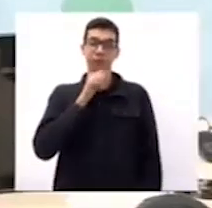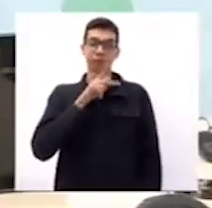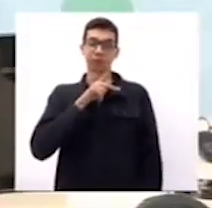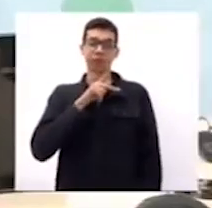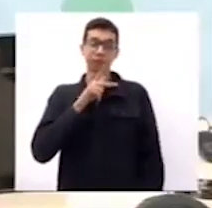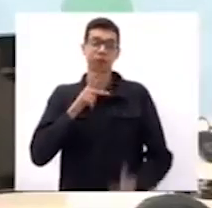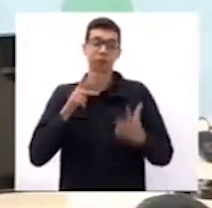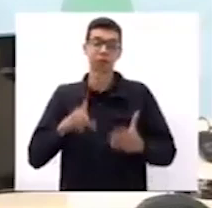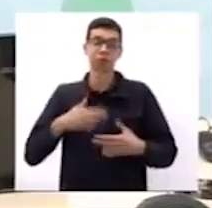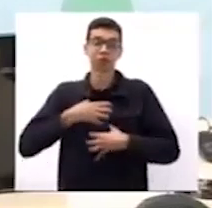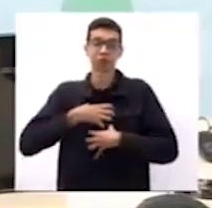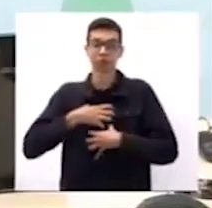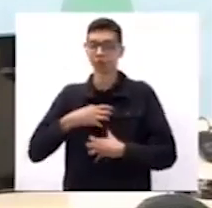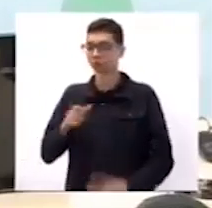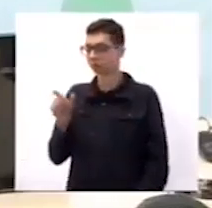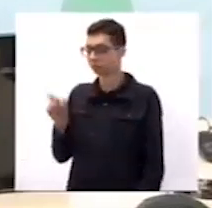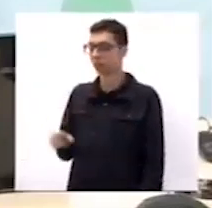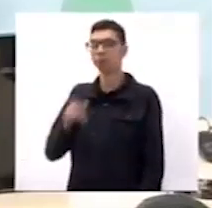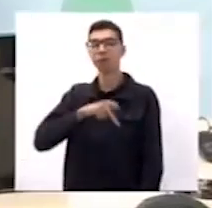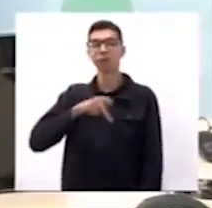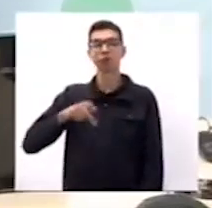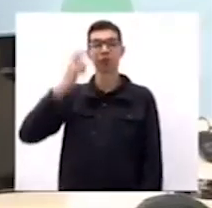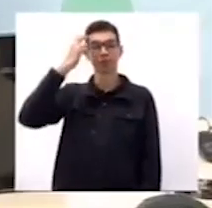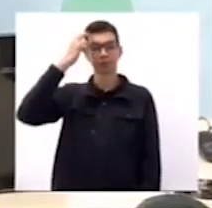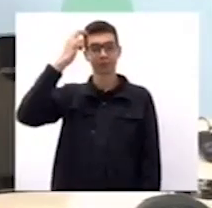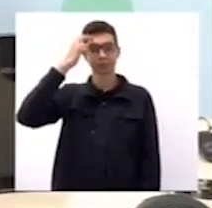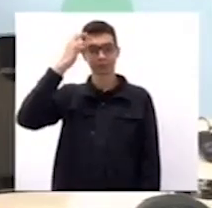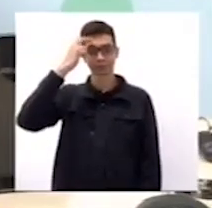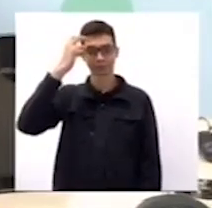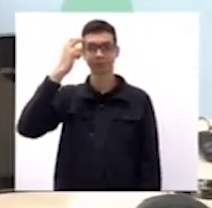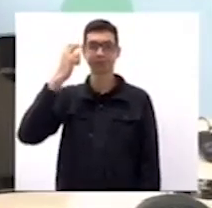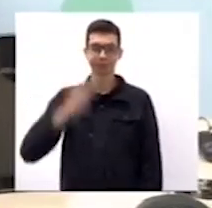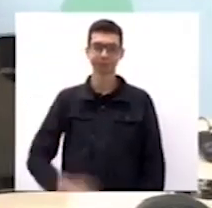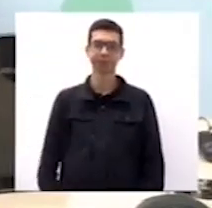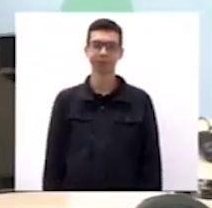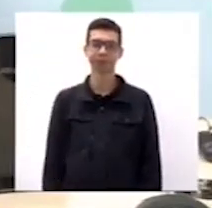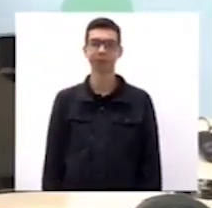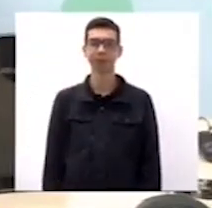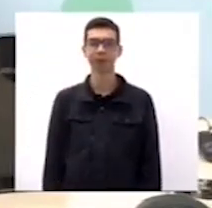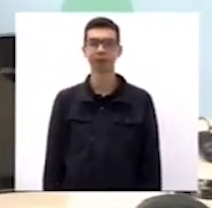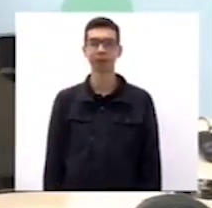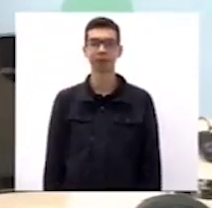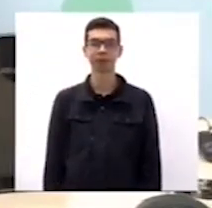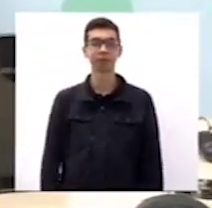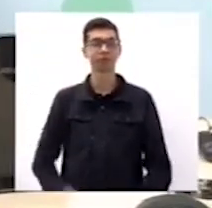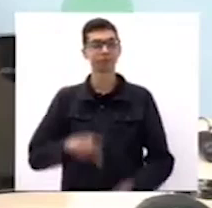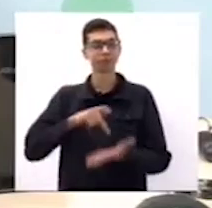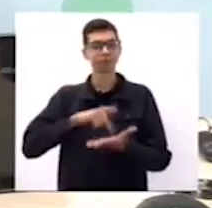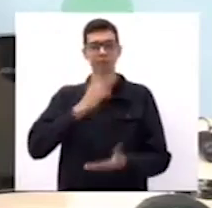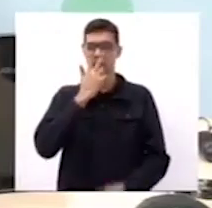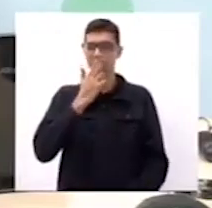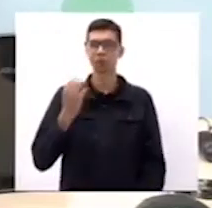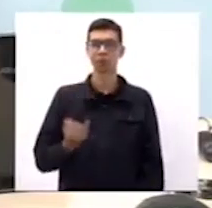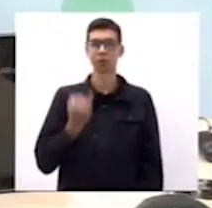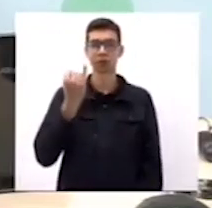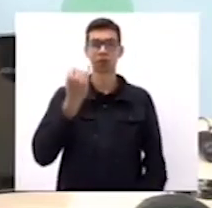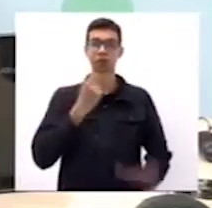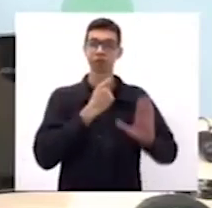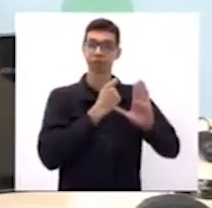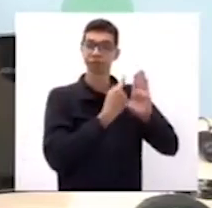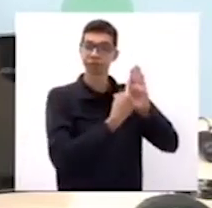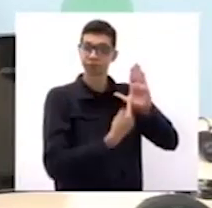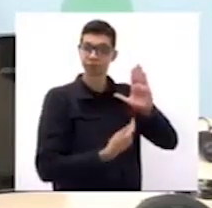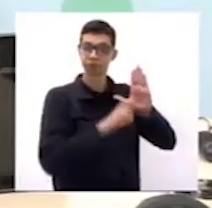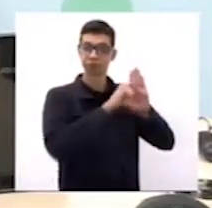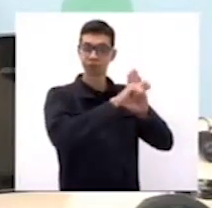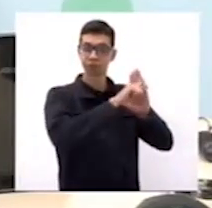né? O professor intelectual, talvez orgânico, se é que a gente pode dizer assim. Eu considero importante o diário de bordo, eu tenho